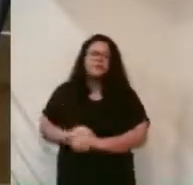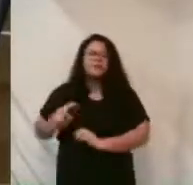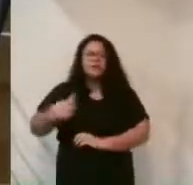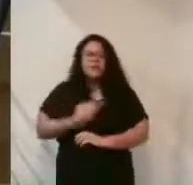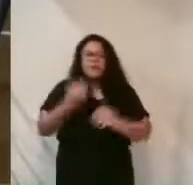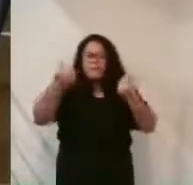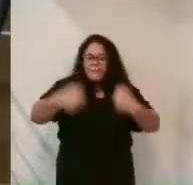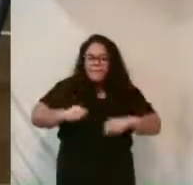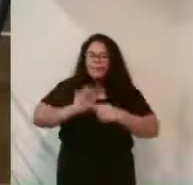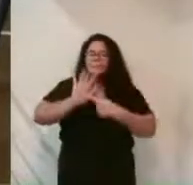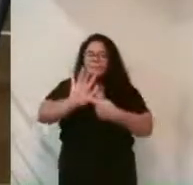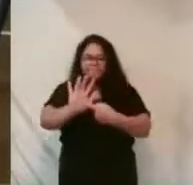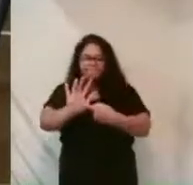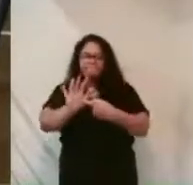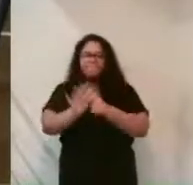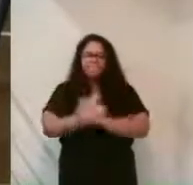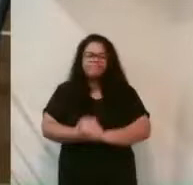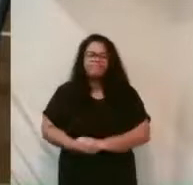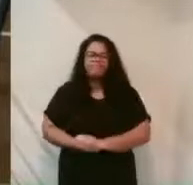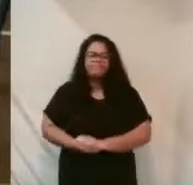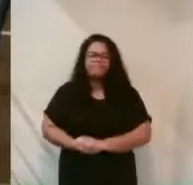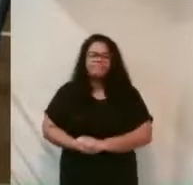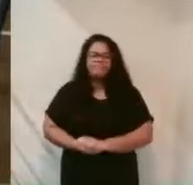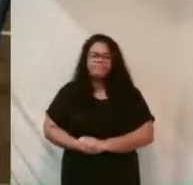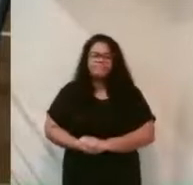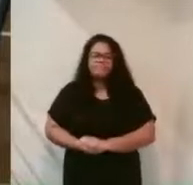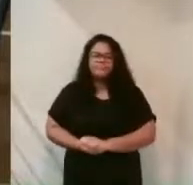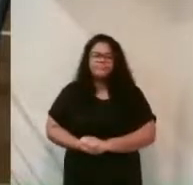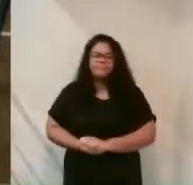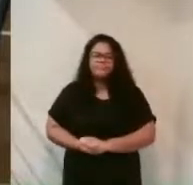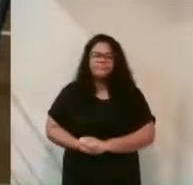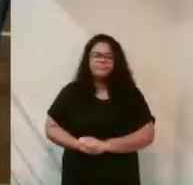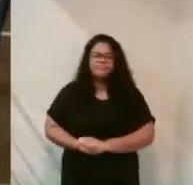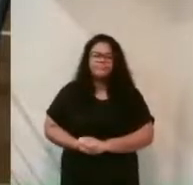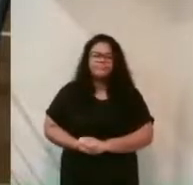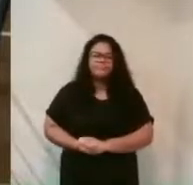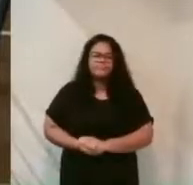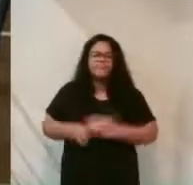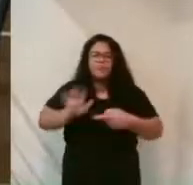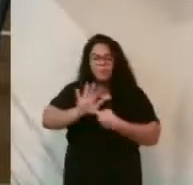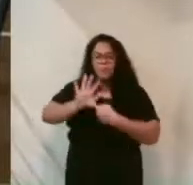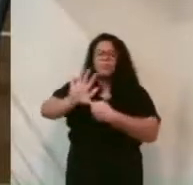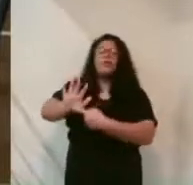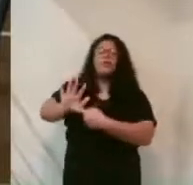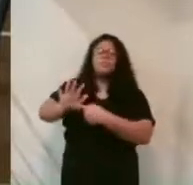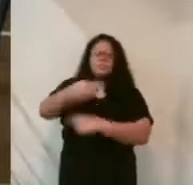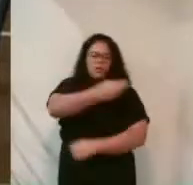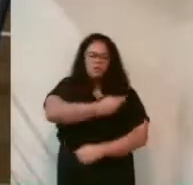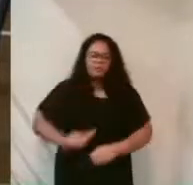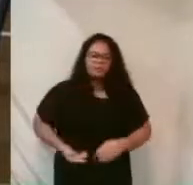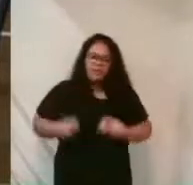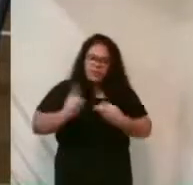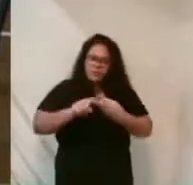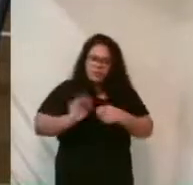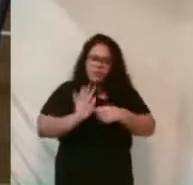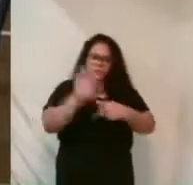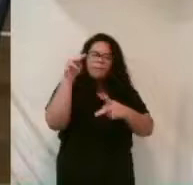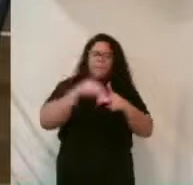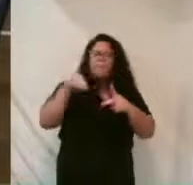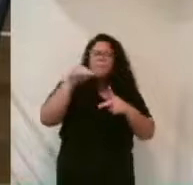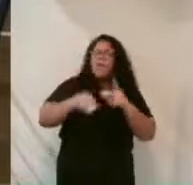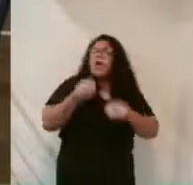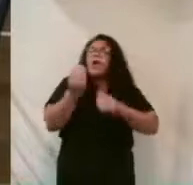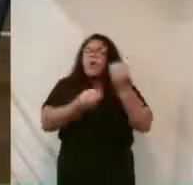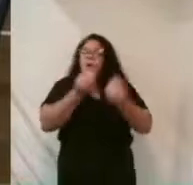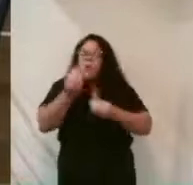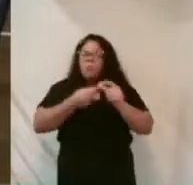apresentar de modo proativo já ao poder público e aos ministérios públicos proposições de como que a